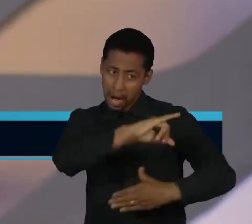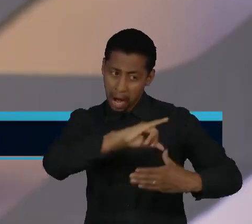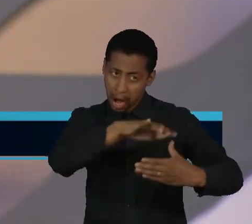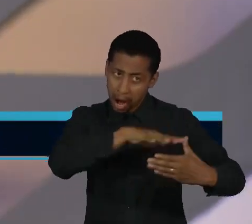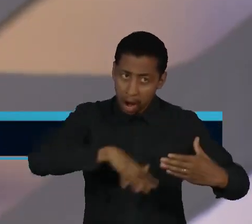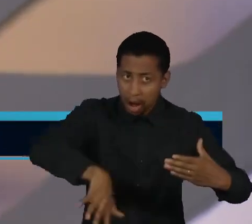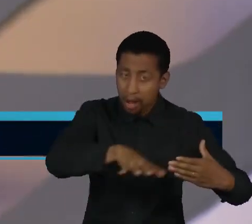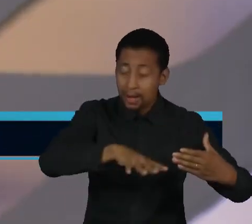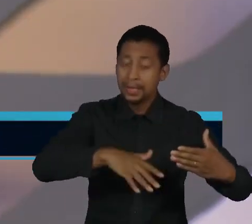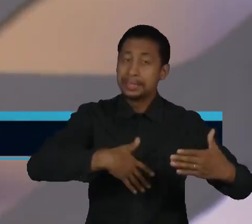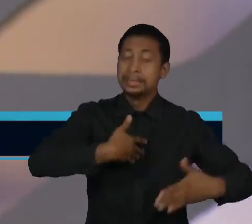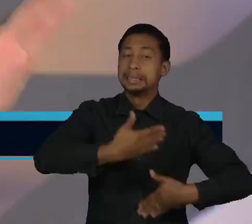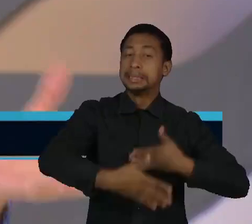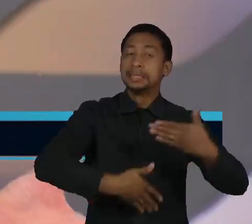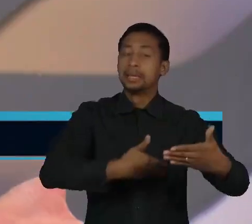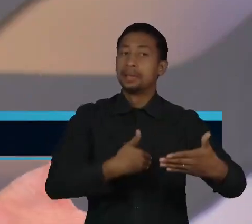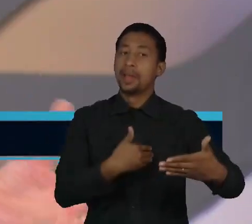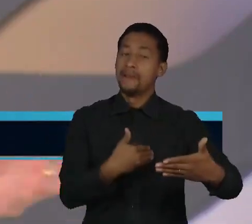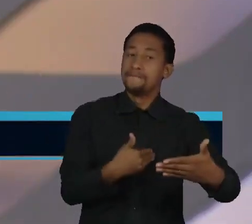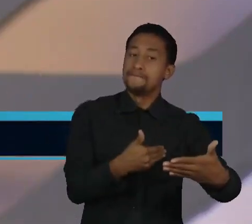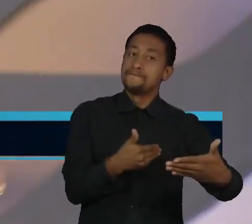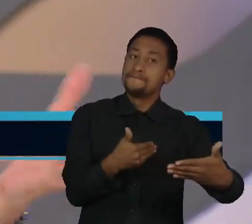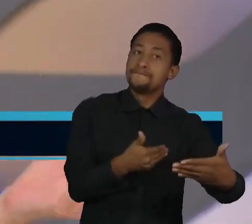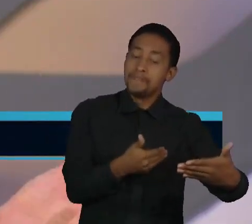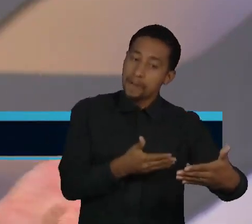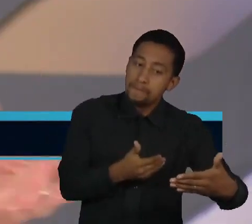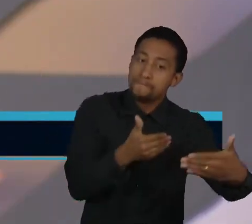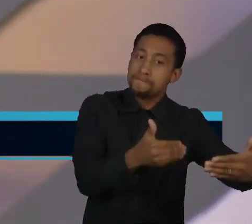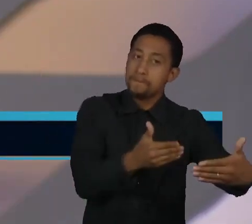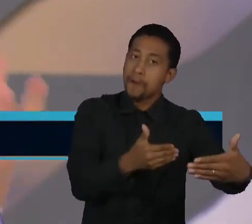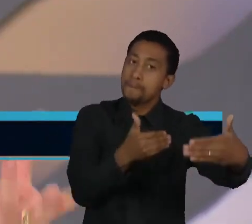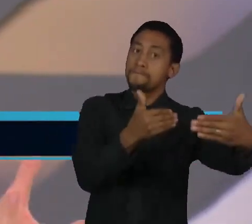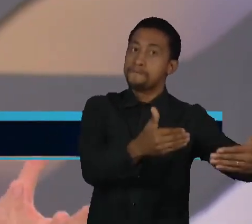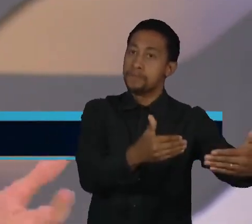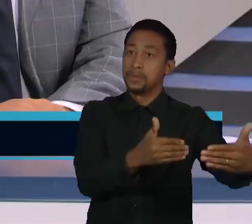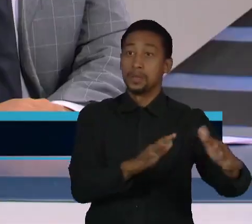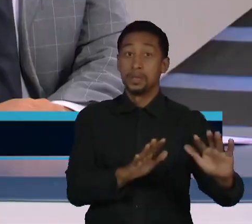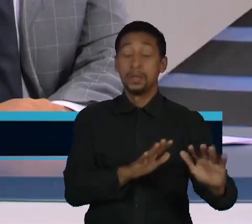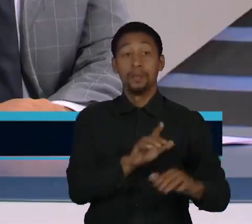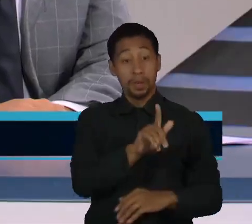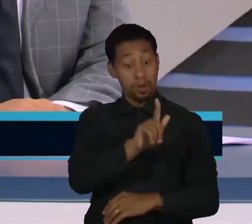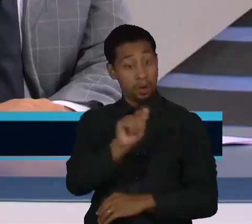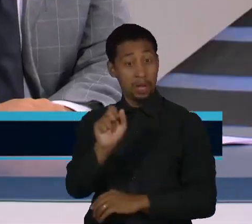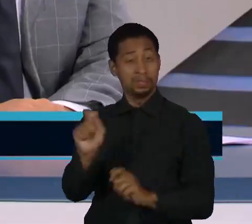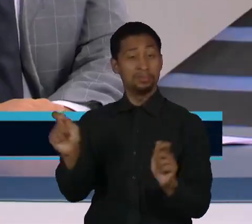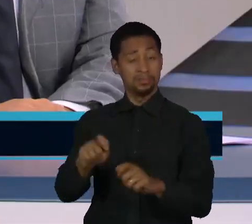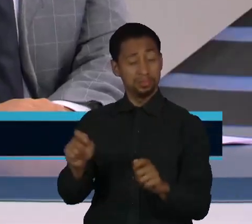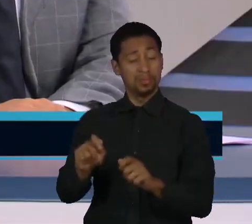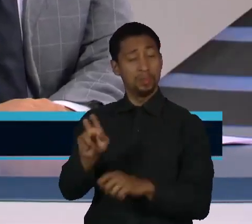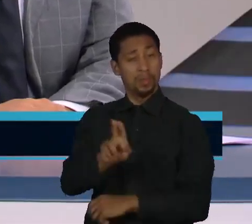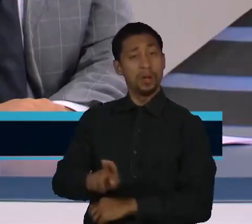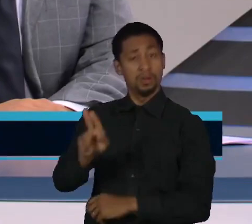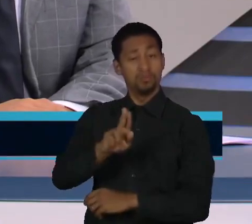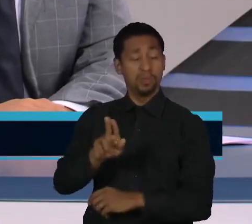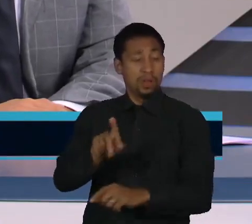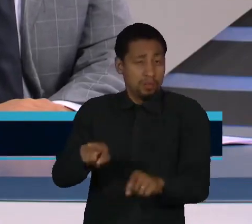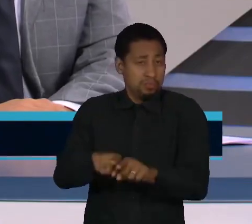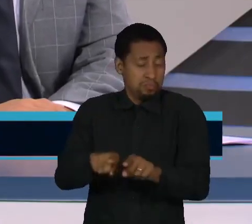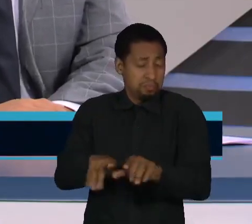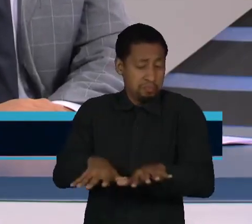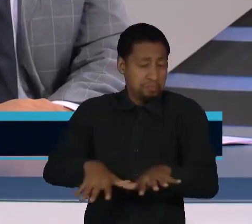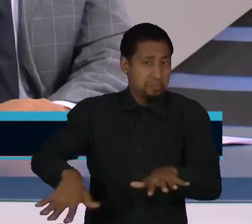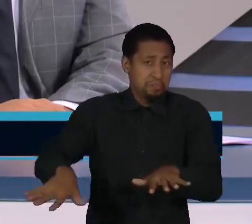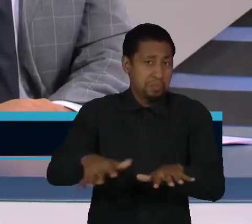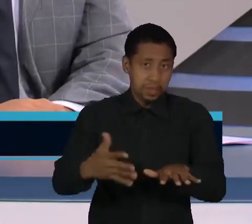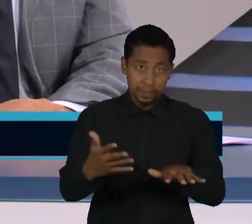você começar a maquiar as coisas, né? O gás virar, não, mas o gás pode ser usado como uma transição. O gás, as